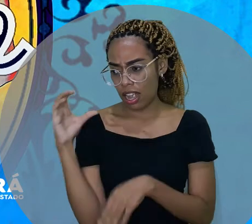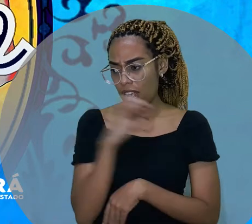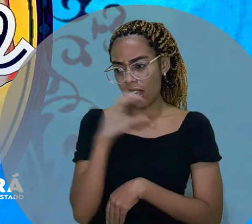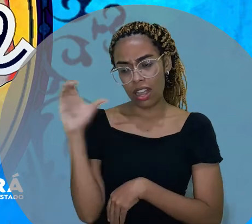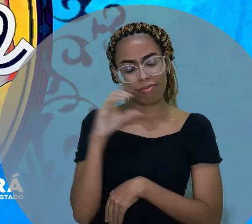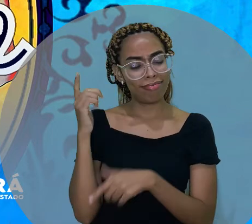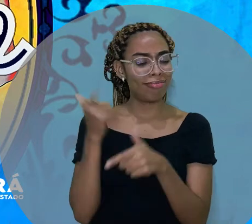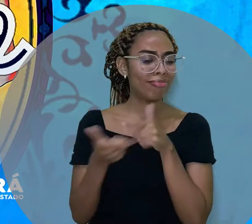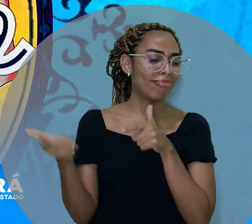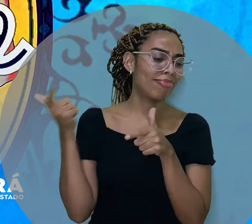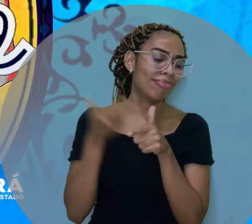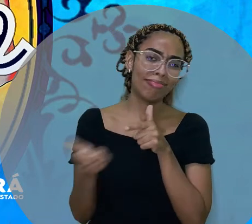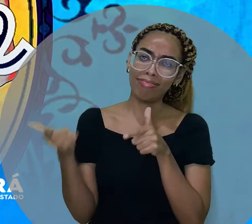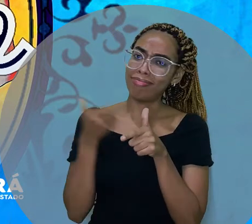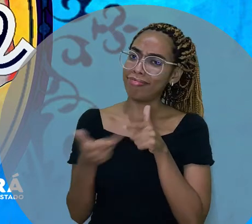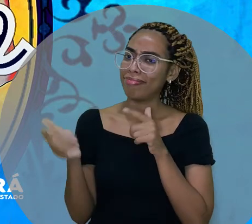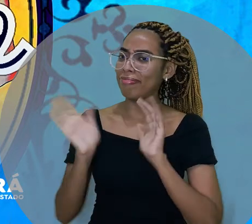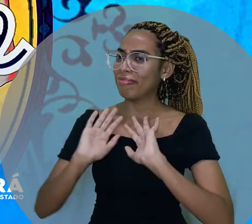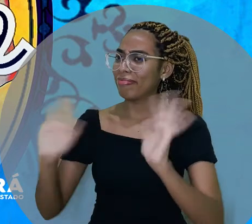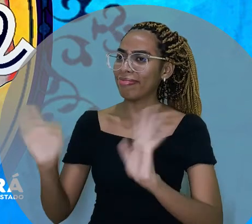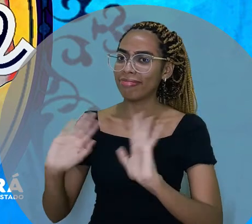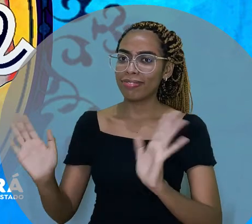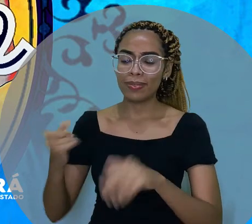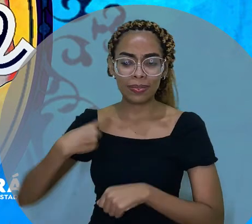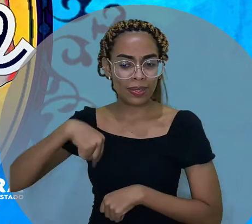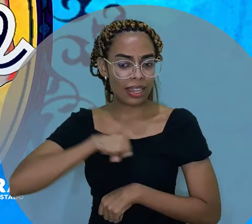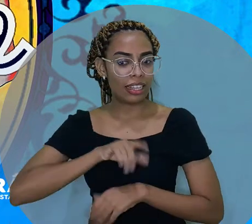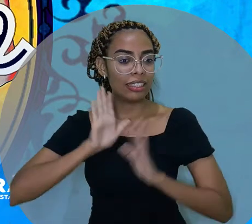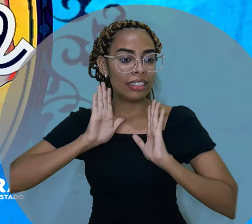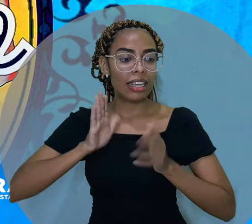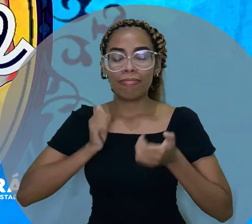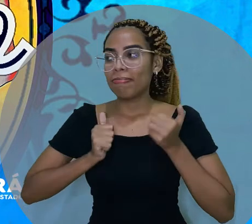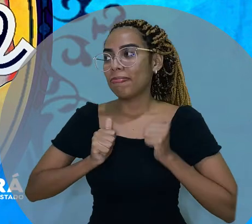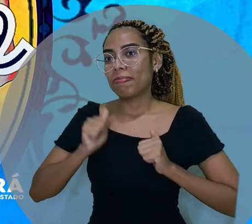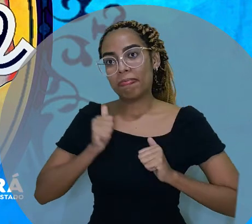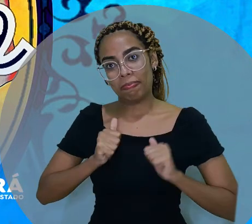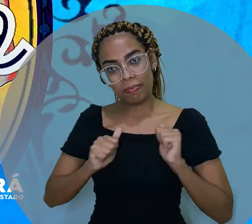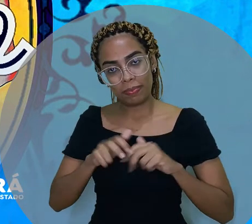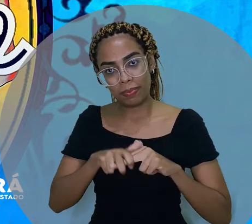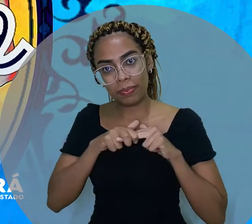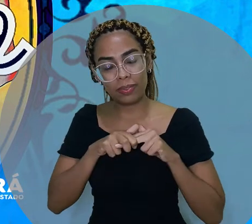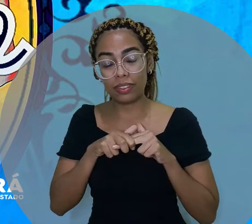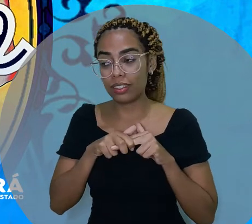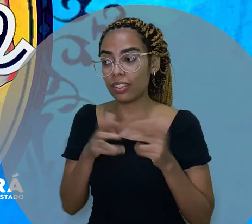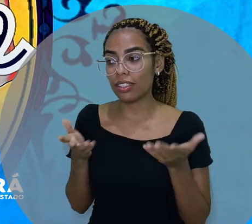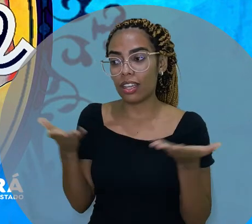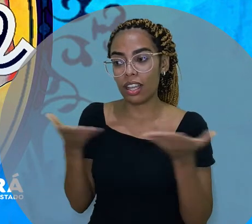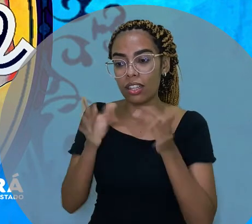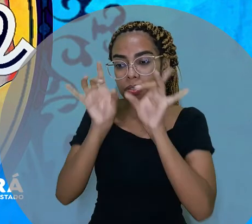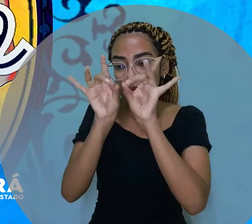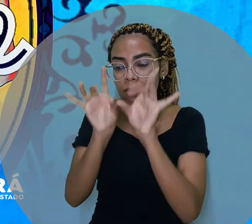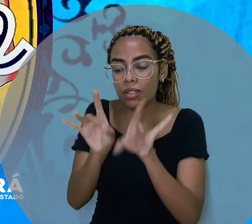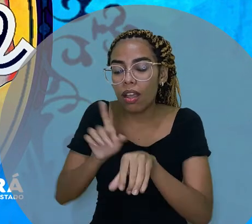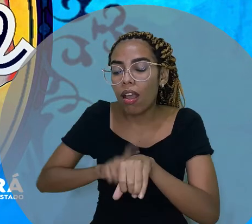encontro. Toda e qualquer pressa ou compromisso eram subitamente